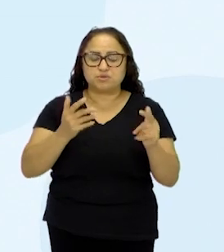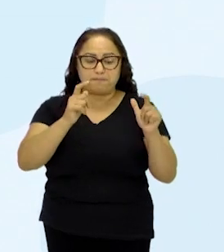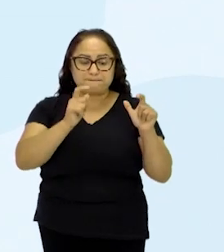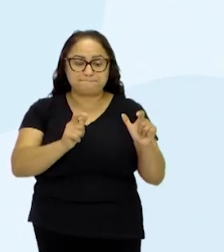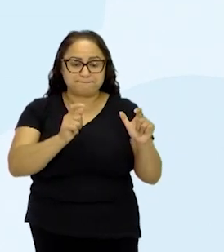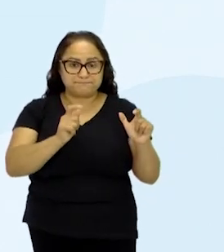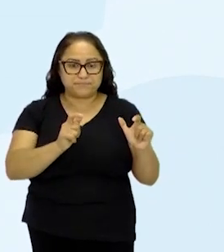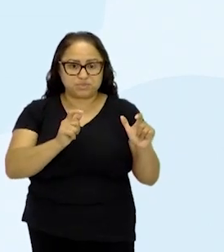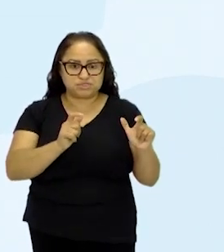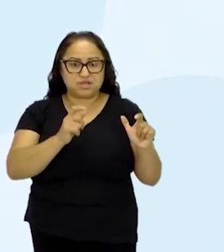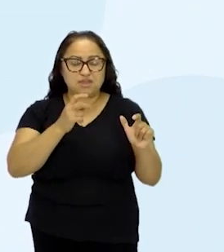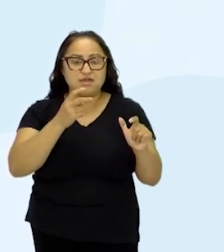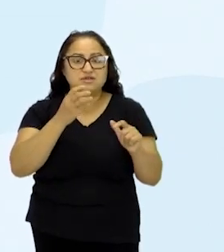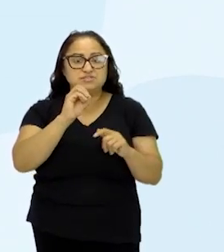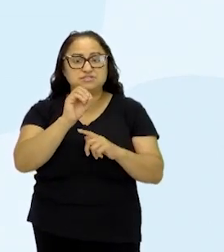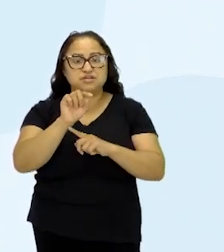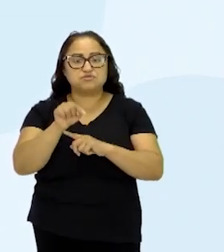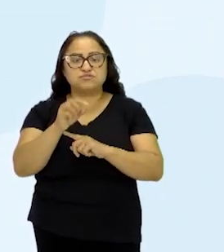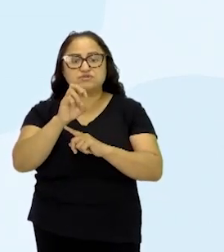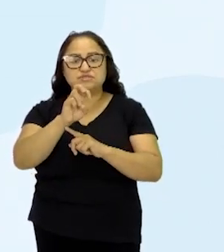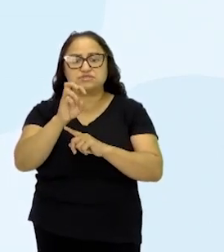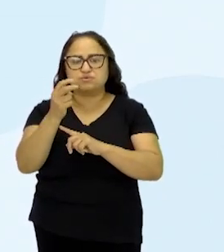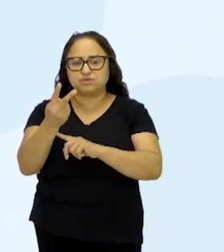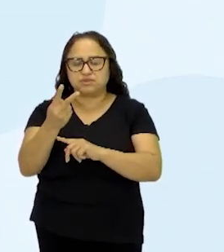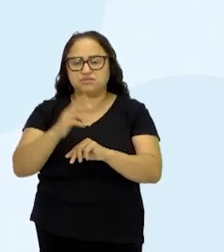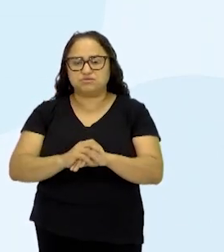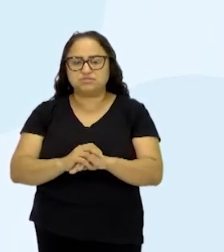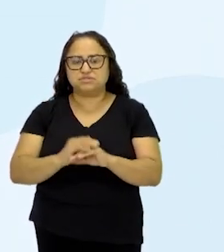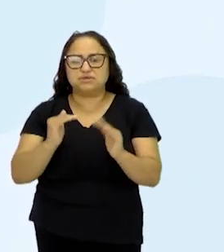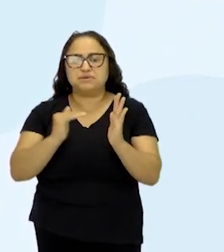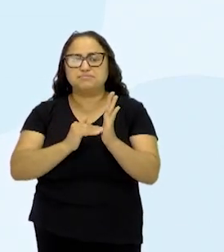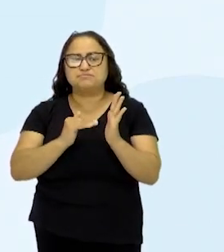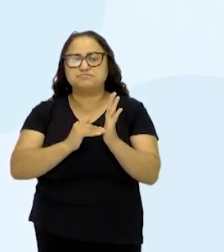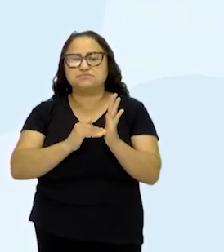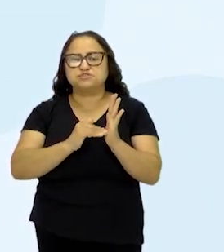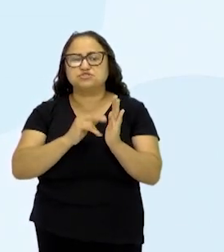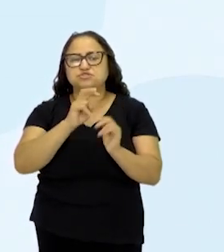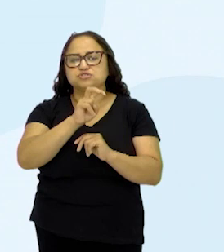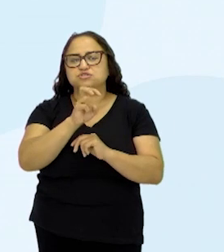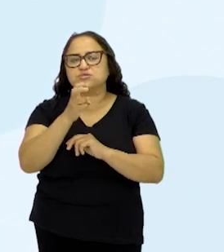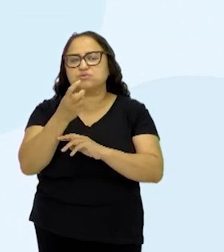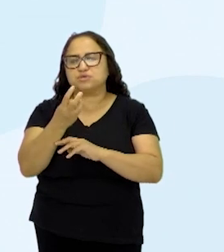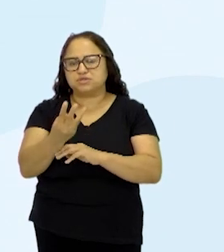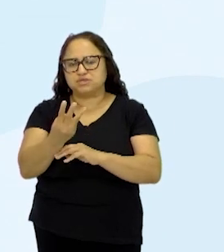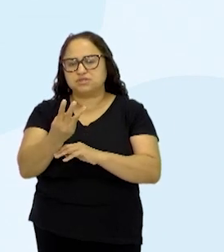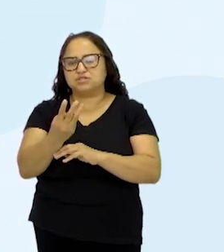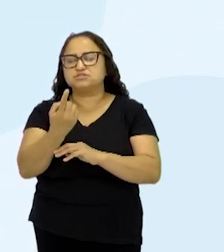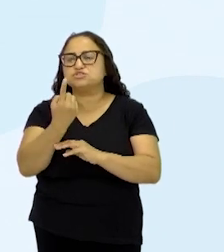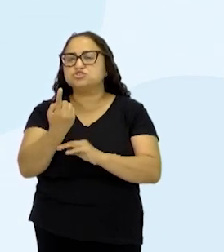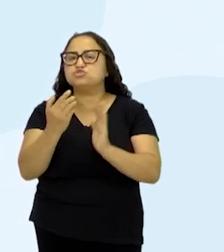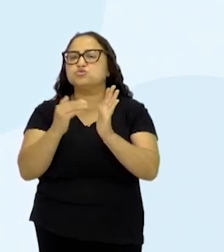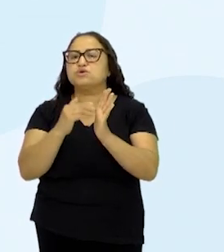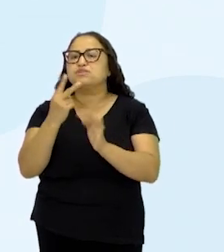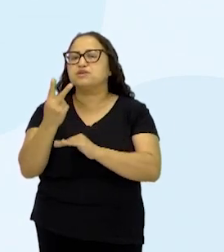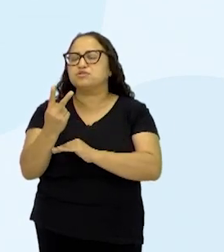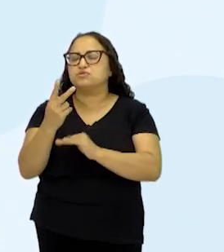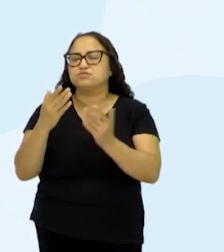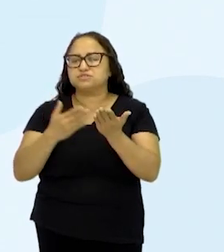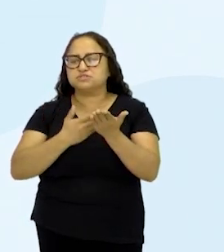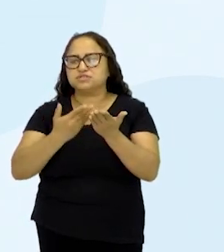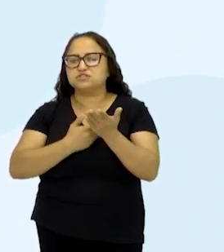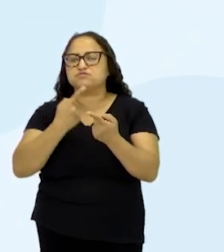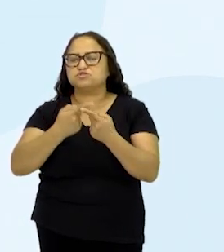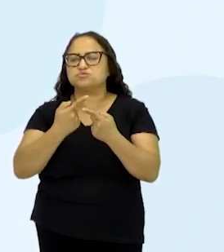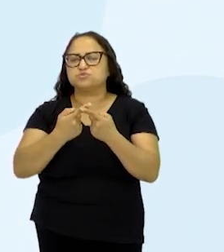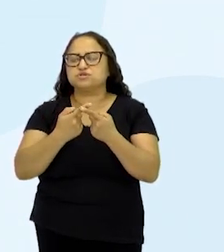posição será de 0 a 52. A partir da posição 53, será de 1 a 2 livros, porque como